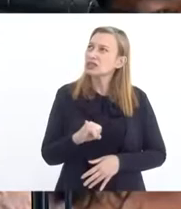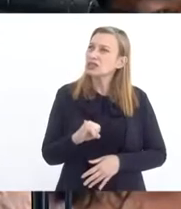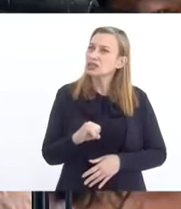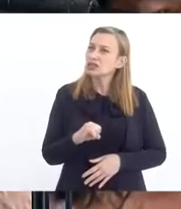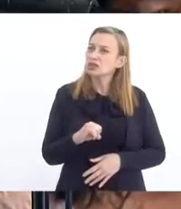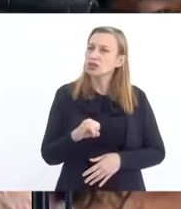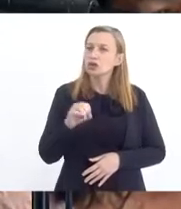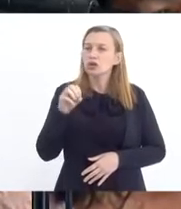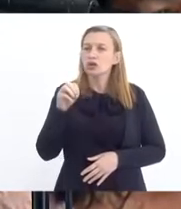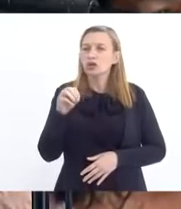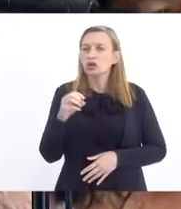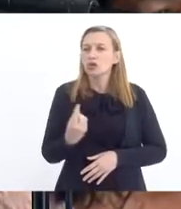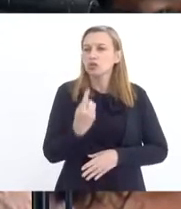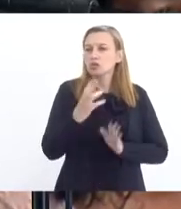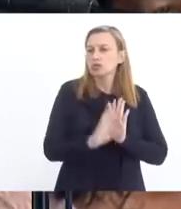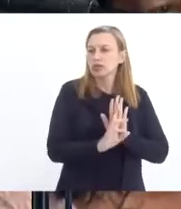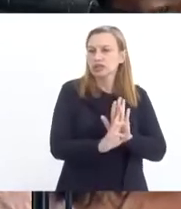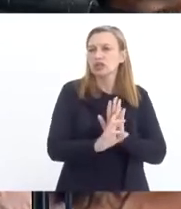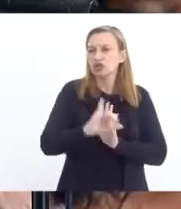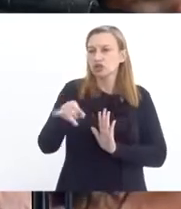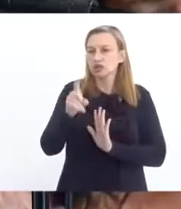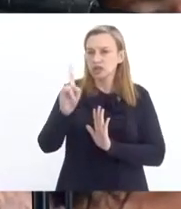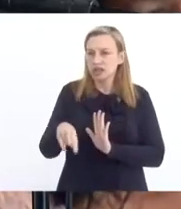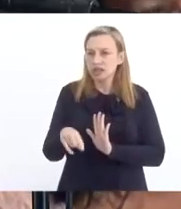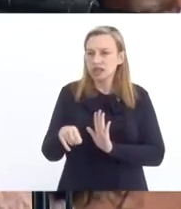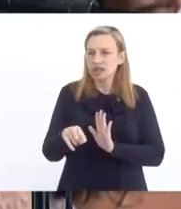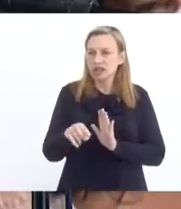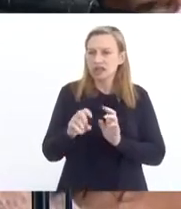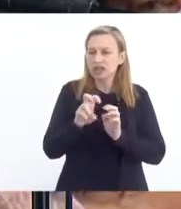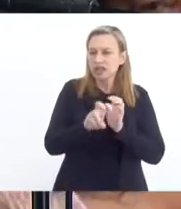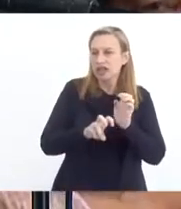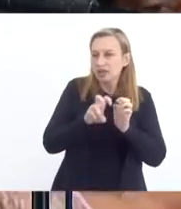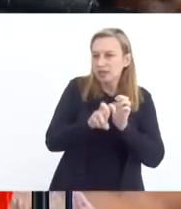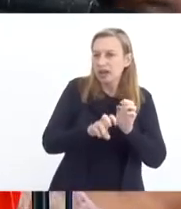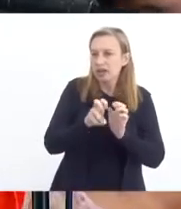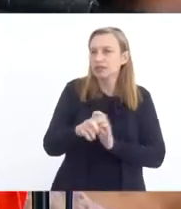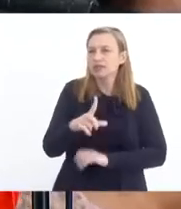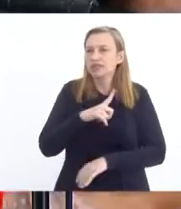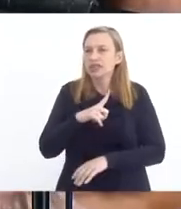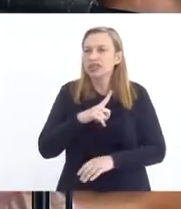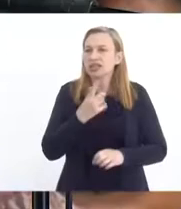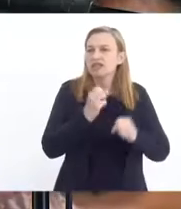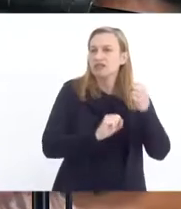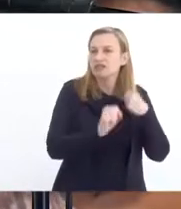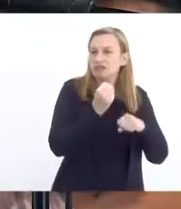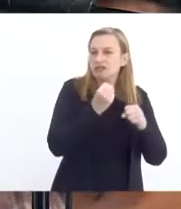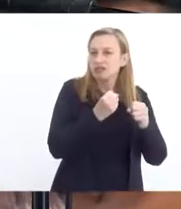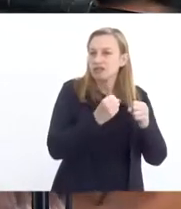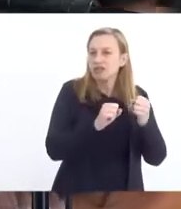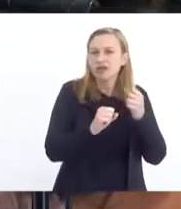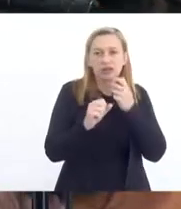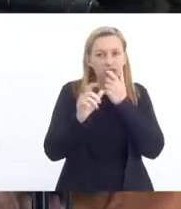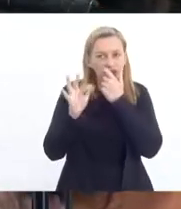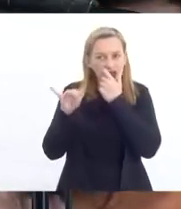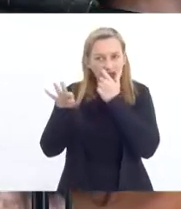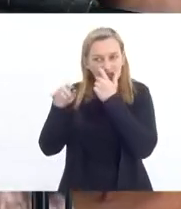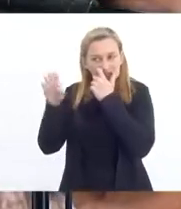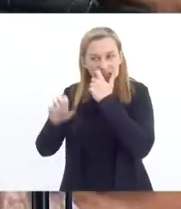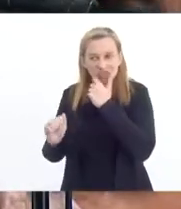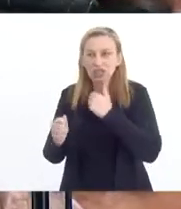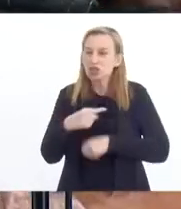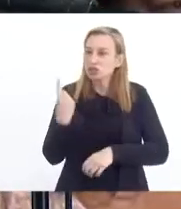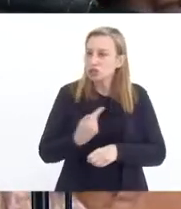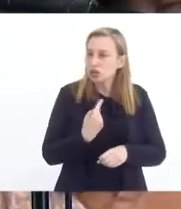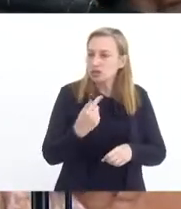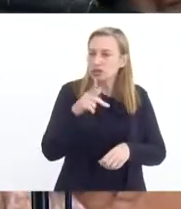o representante, o José, representante da Embrapa, ainda está, foi falado sobre fábrica de fertilizantes. E nós, petroleiros,